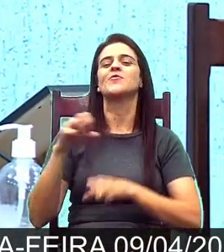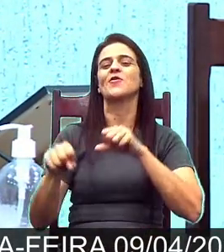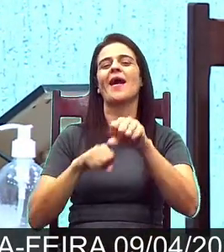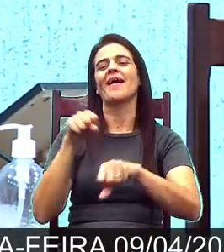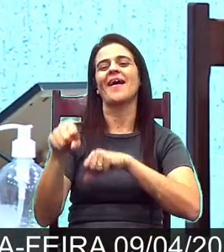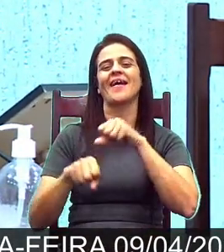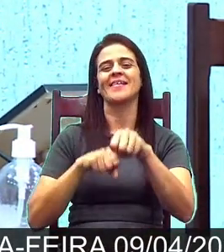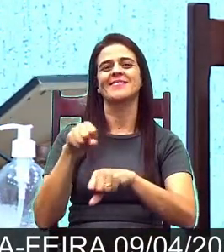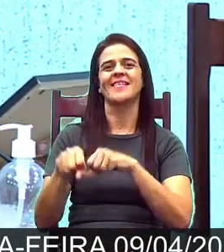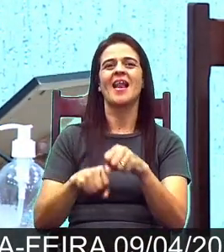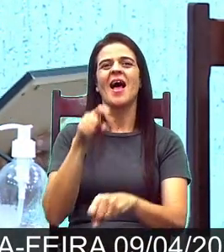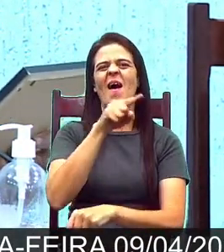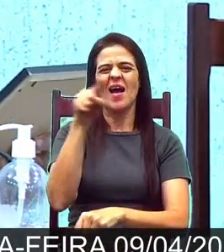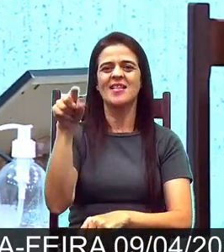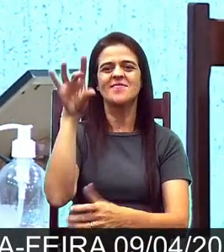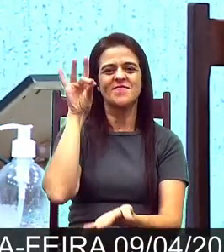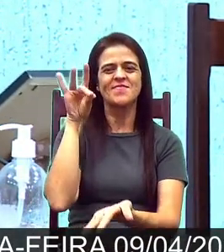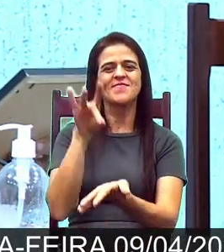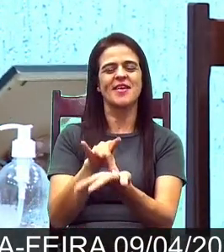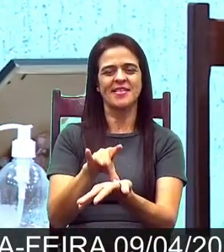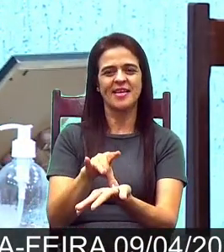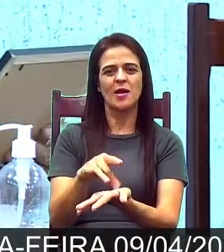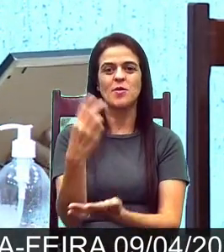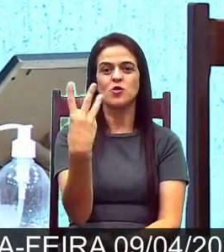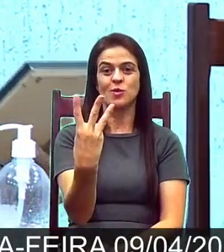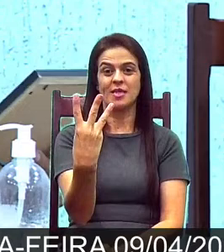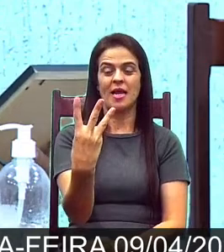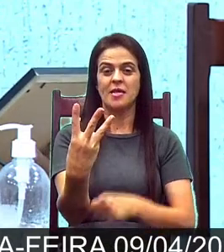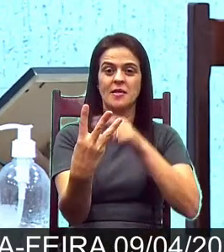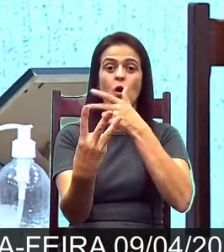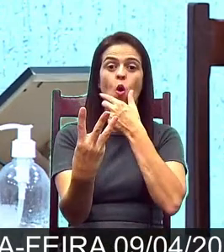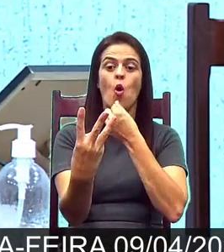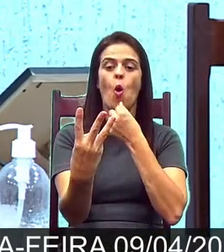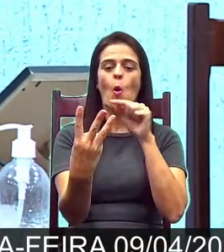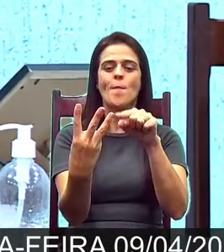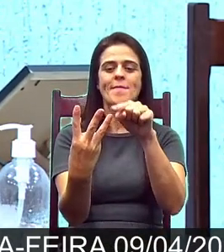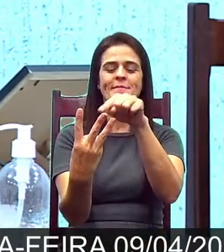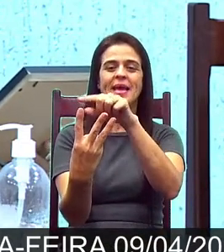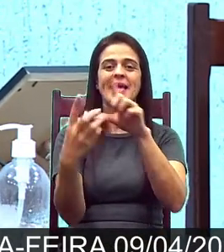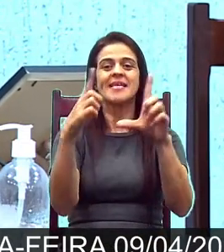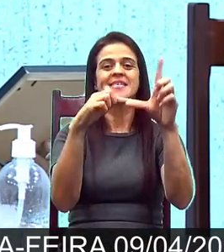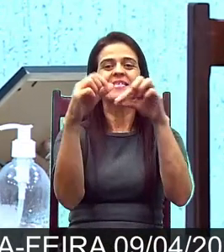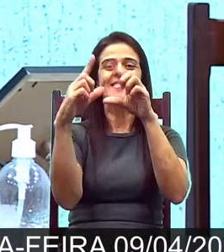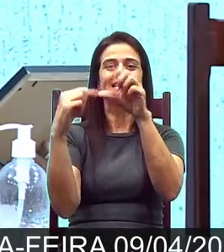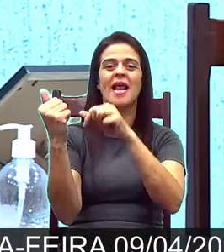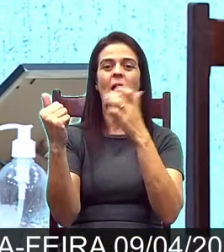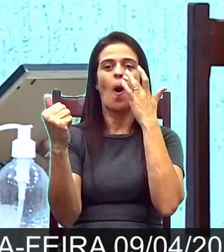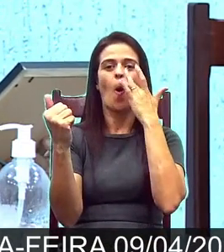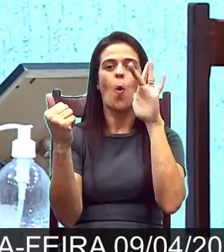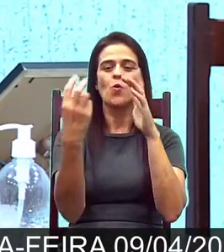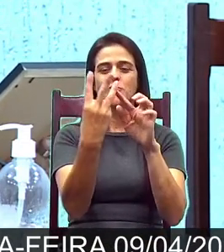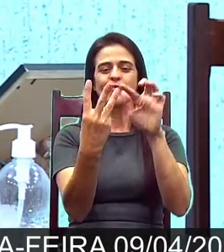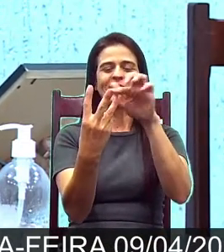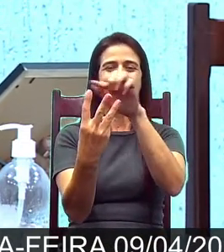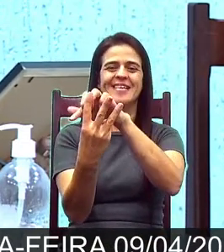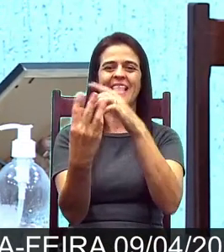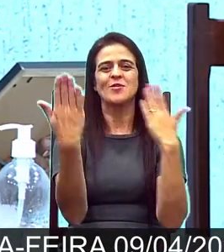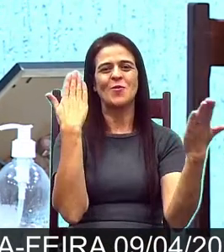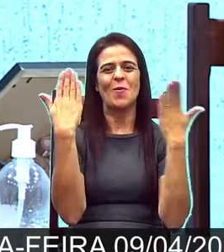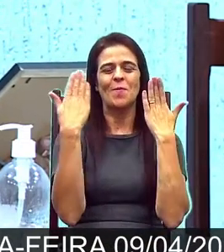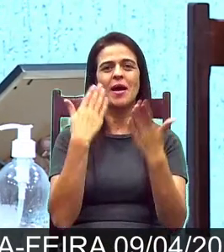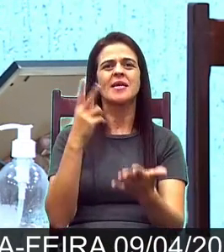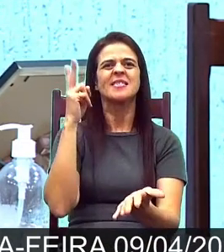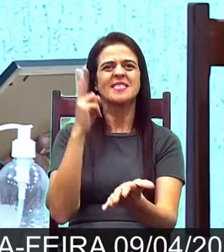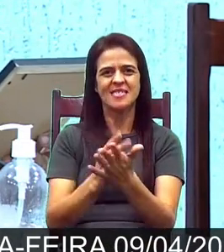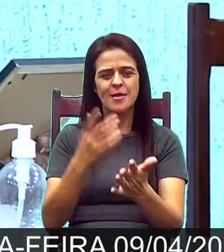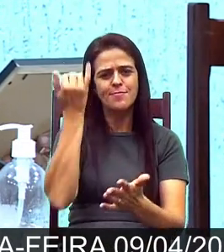Catalão. Ali está os três estrelas de ouro que desenvolve projeto